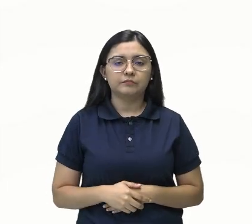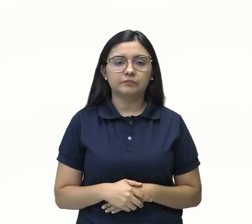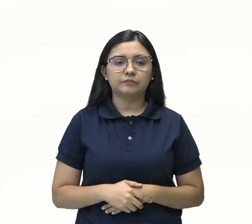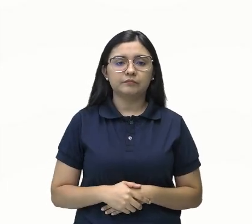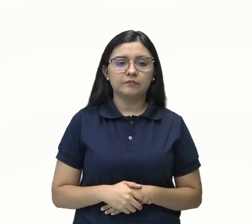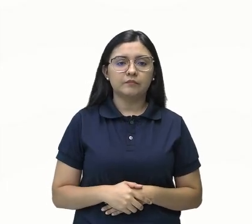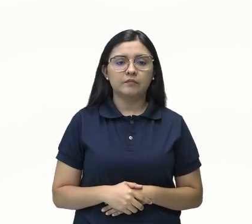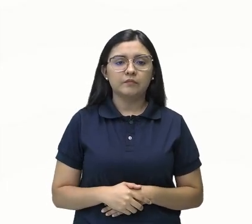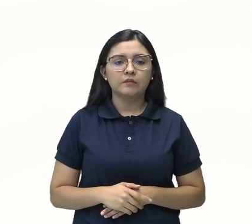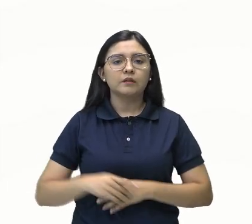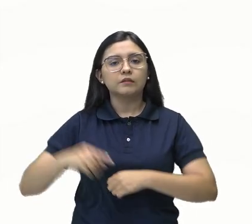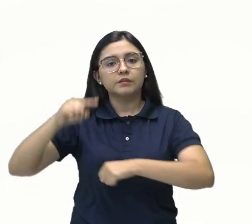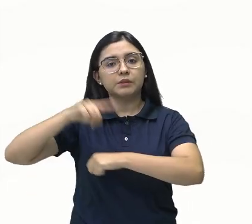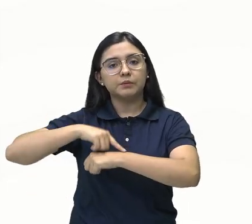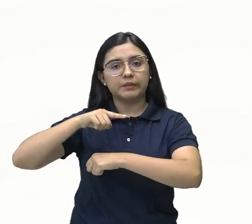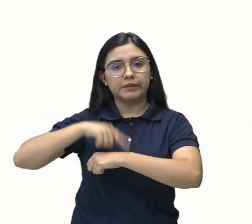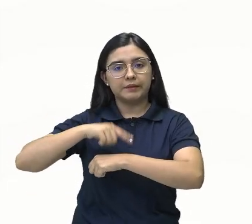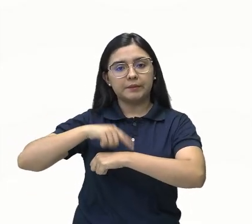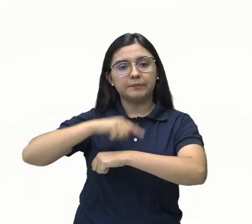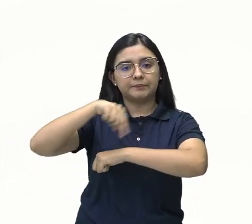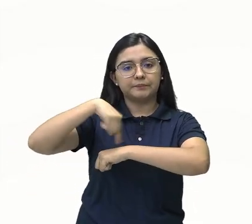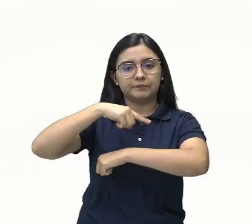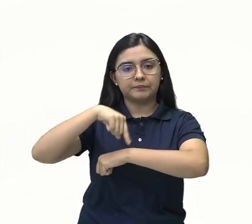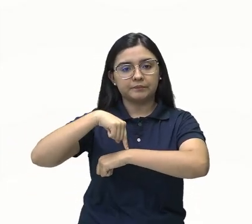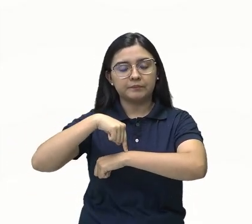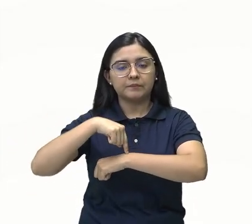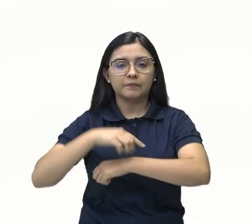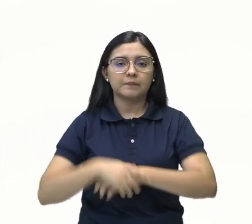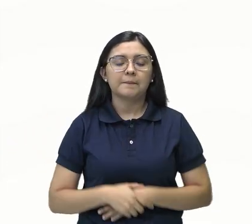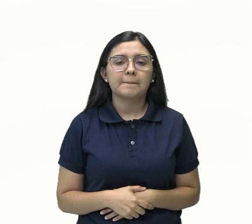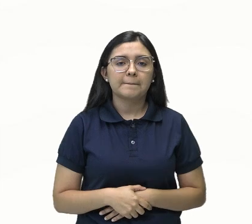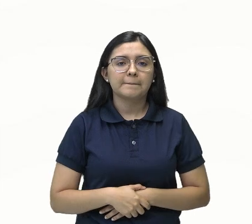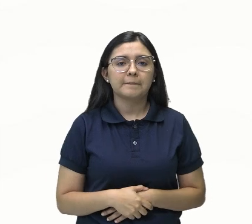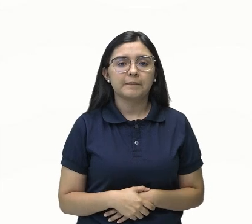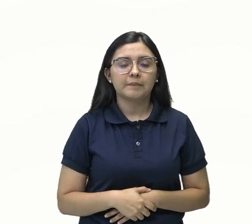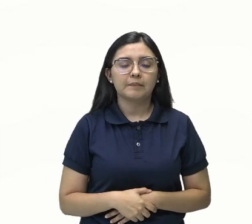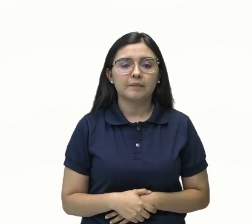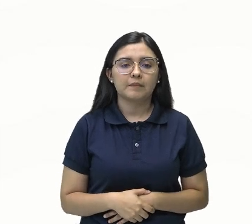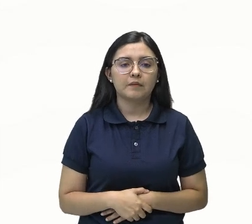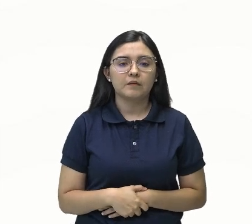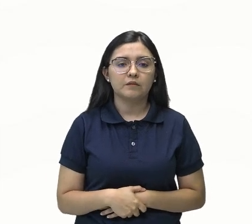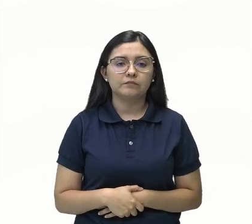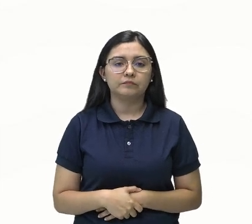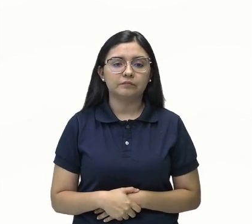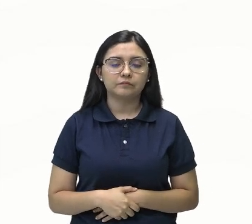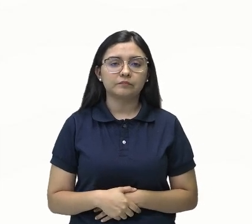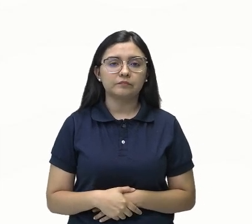e temos o nosso tempo, que é em hora. Tá bom?